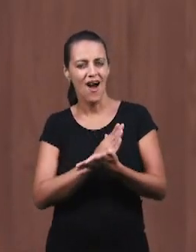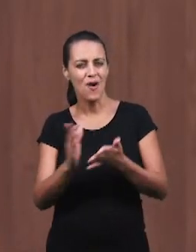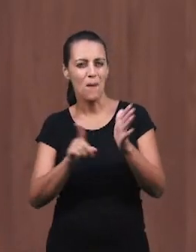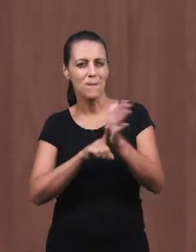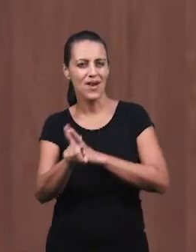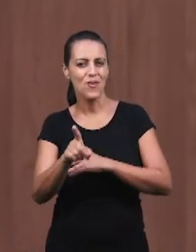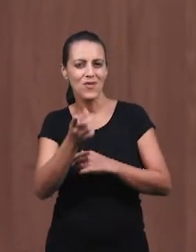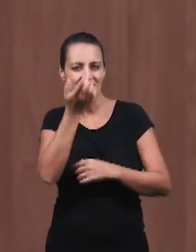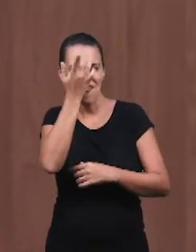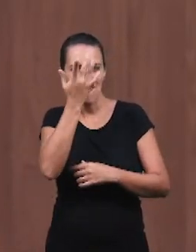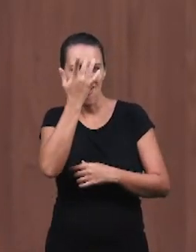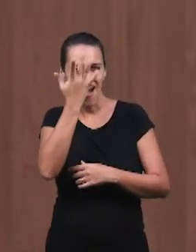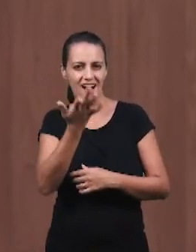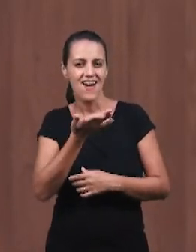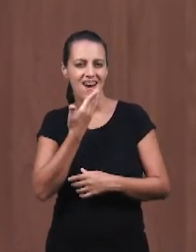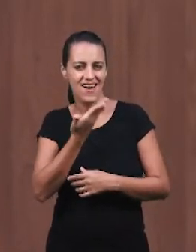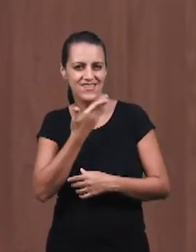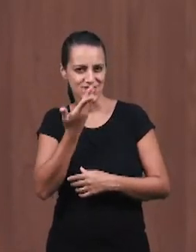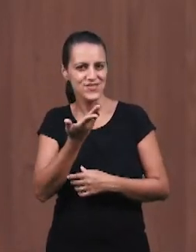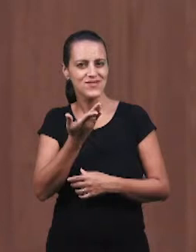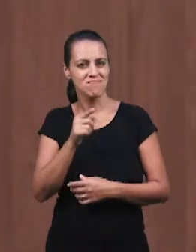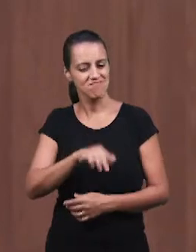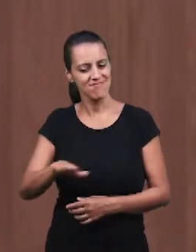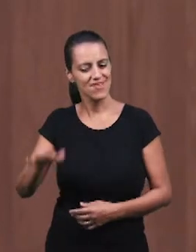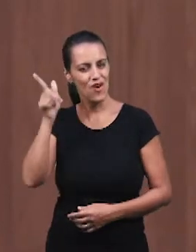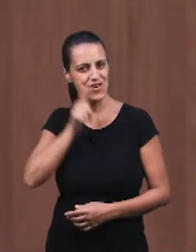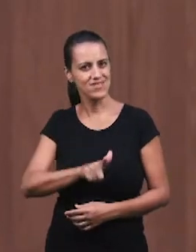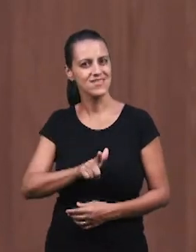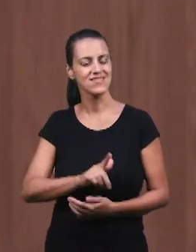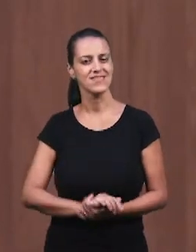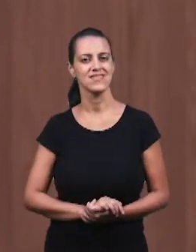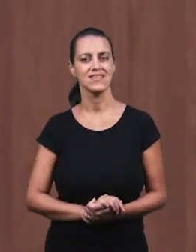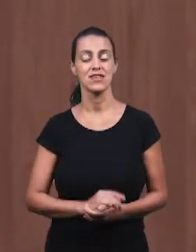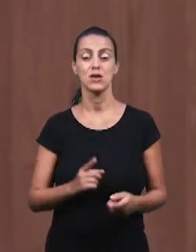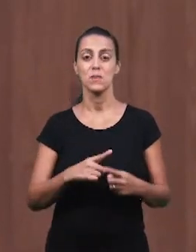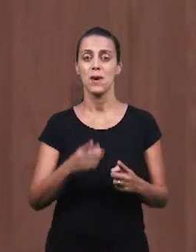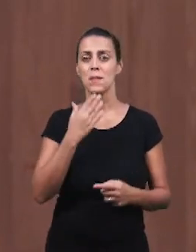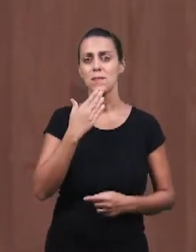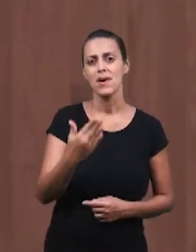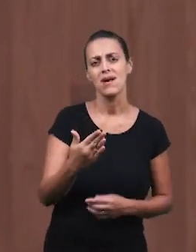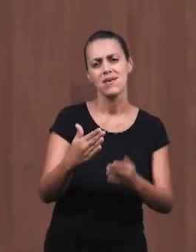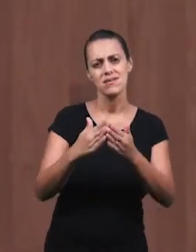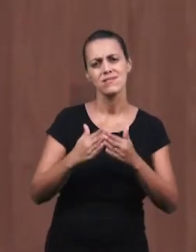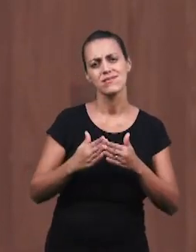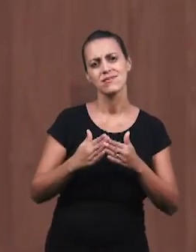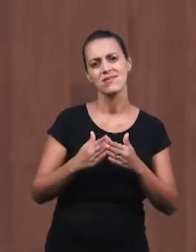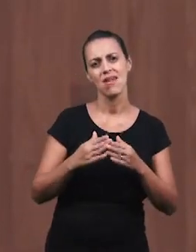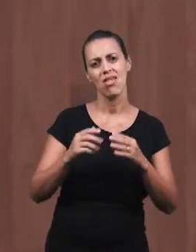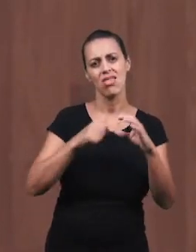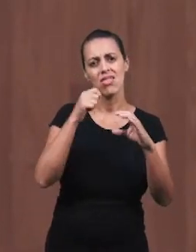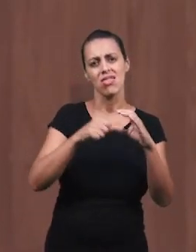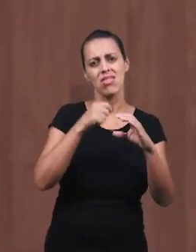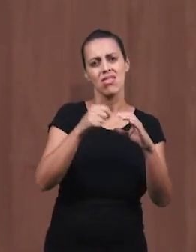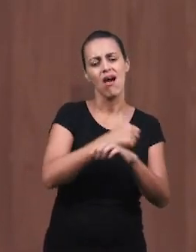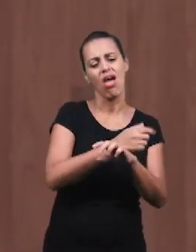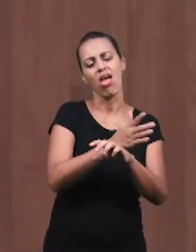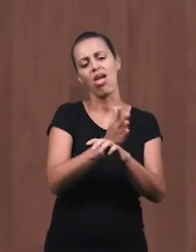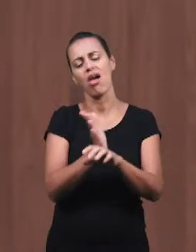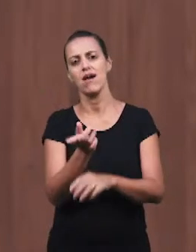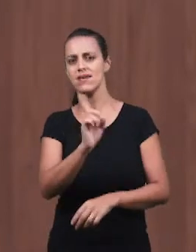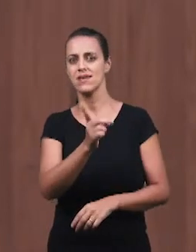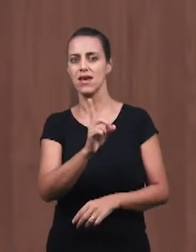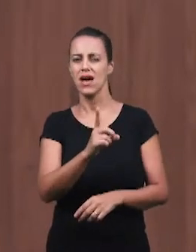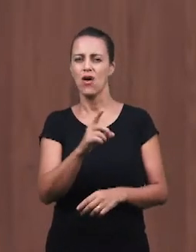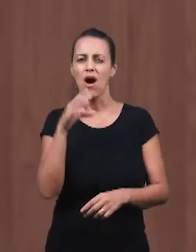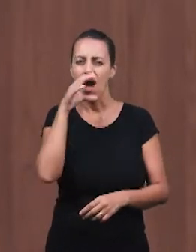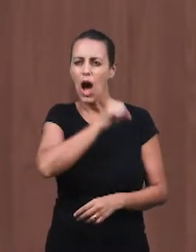mais facilidade para as crianças poderem responder. Nós só pedimos que os irmãos, por favor, não façam vídeos muito grandes, no